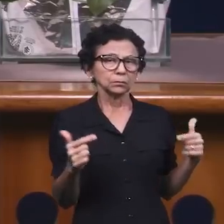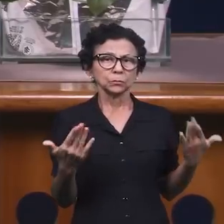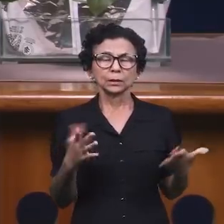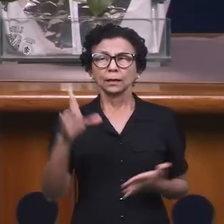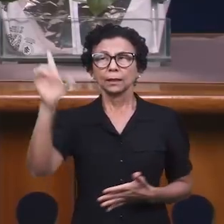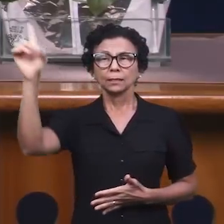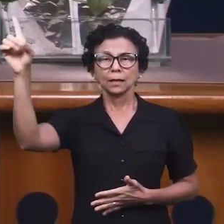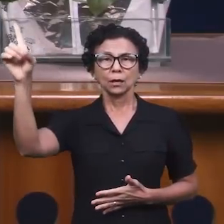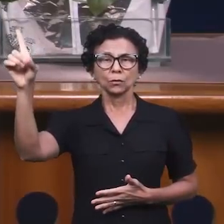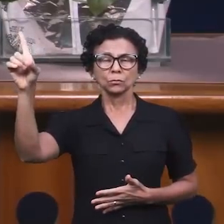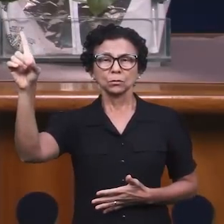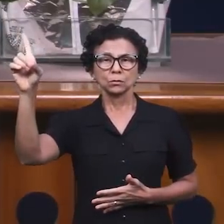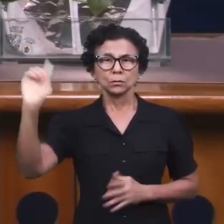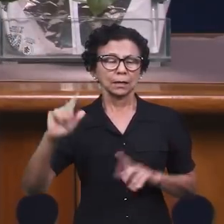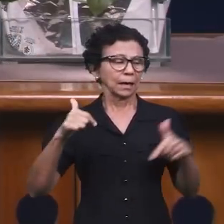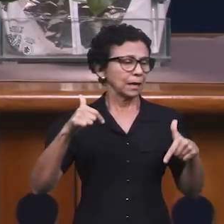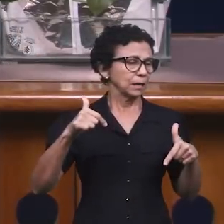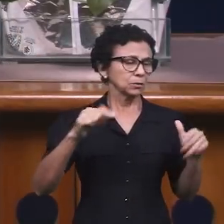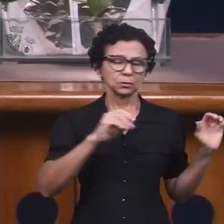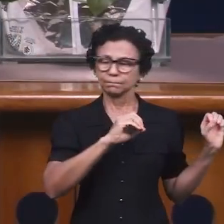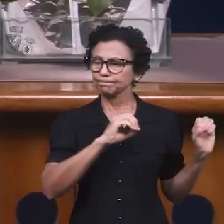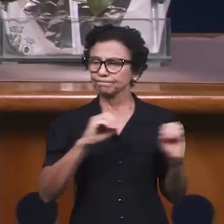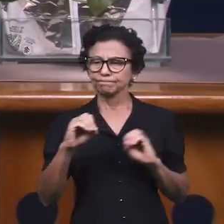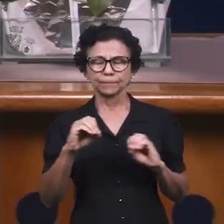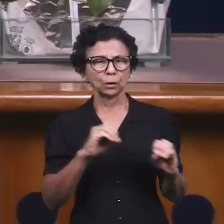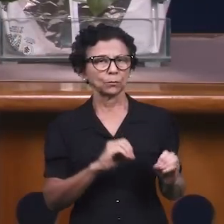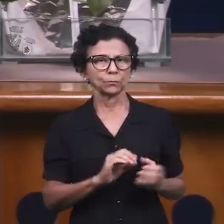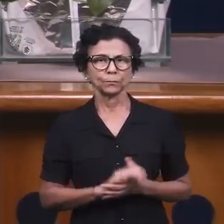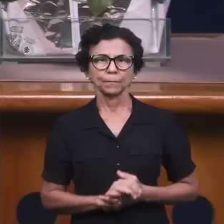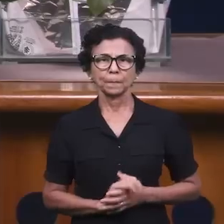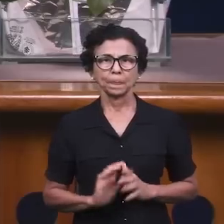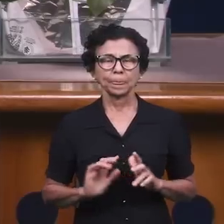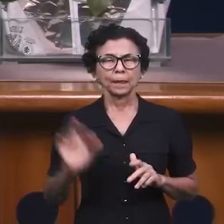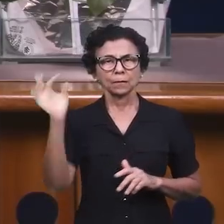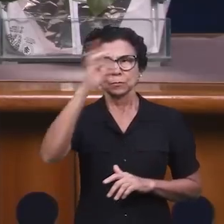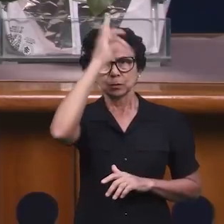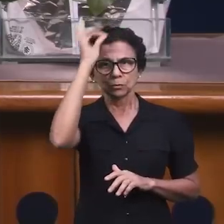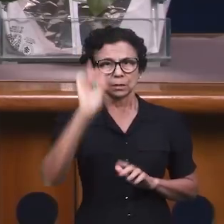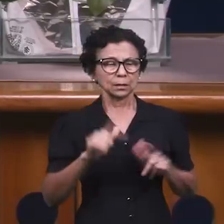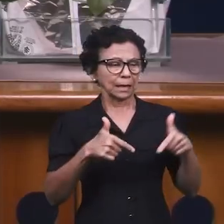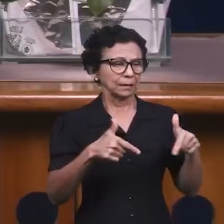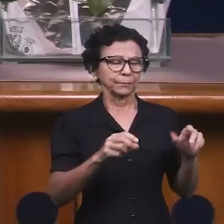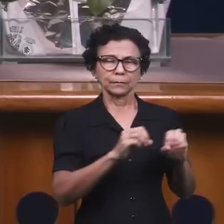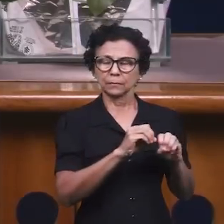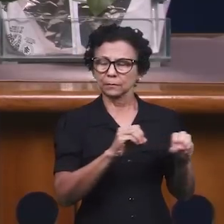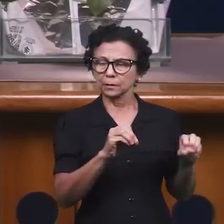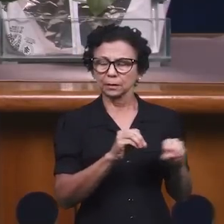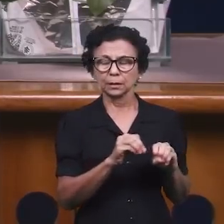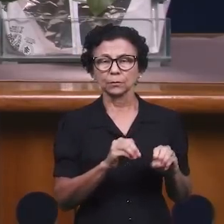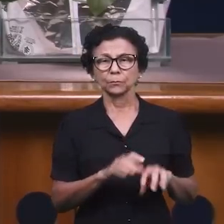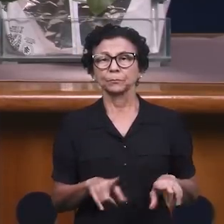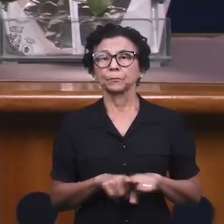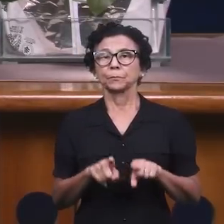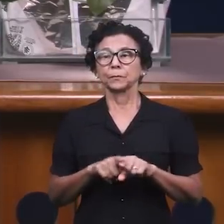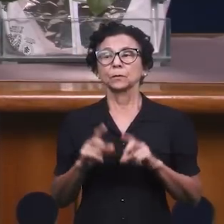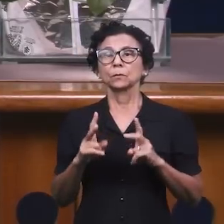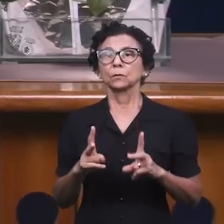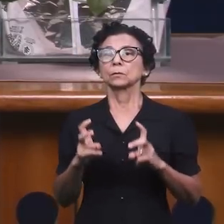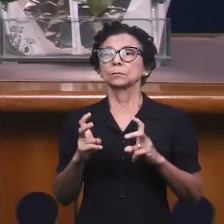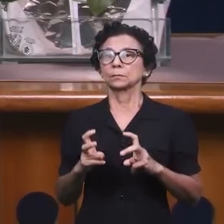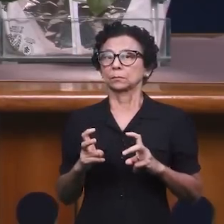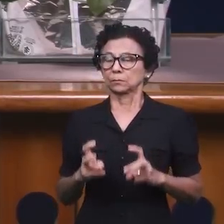de Deus. Ou seja, sem uma operação do Espírito Santo. E nós observamos que